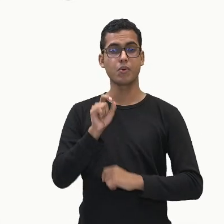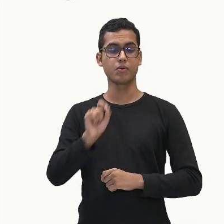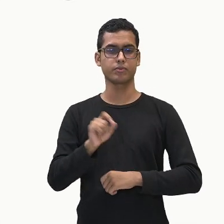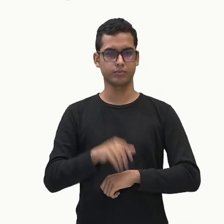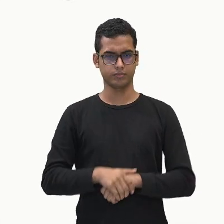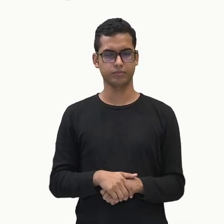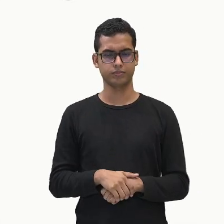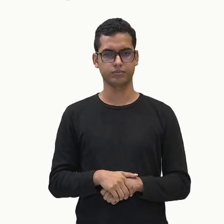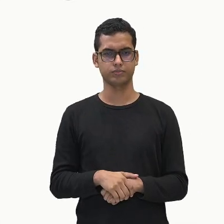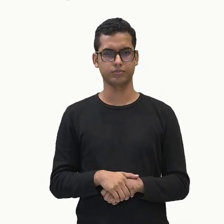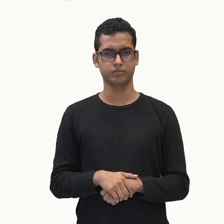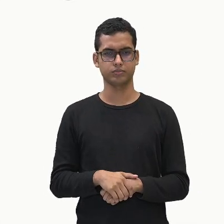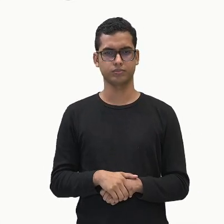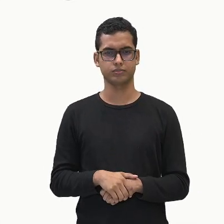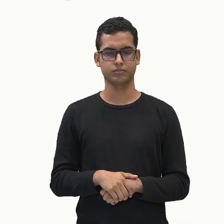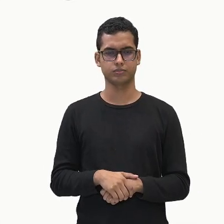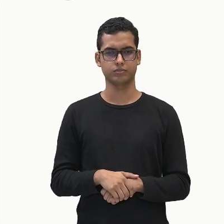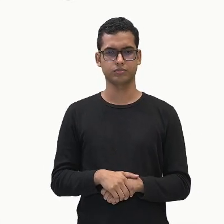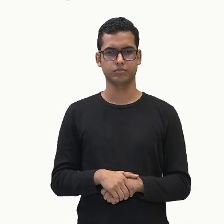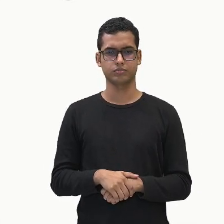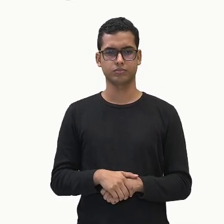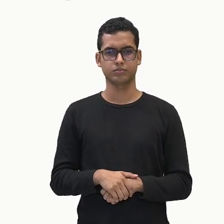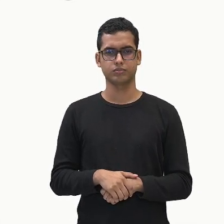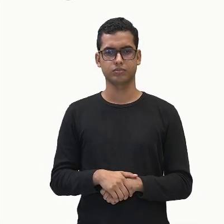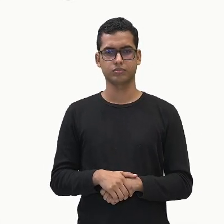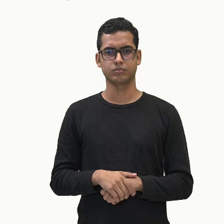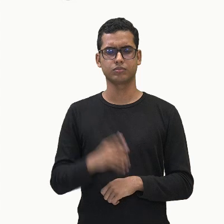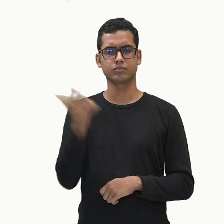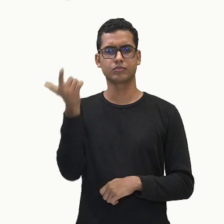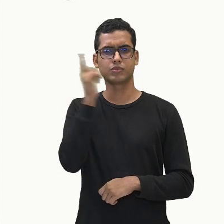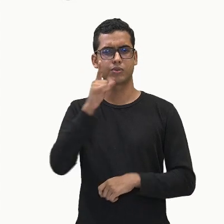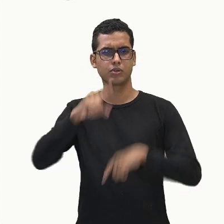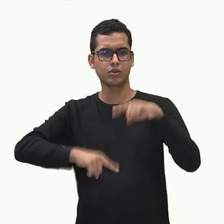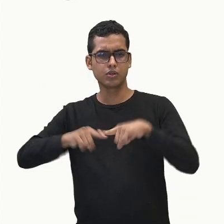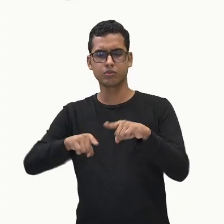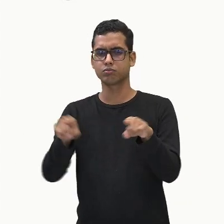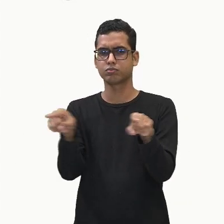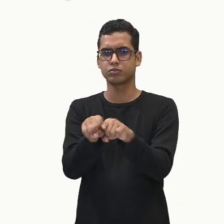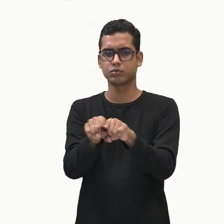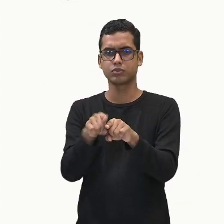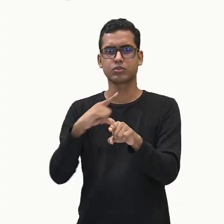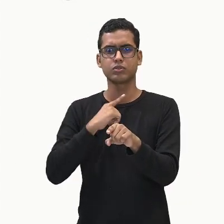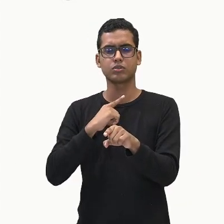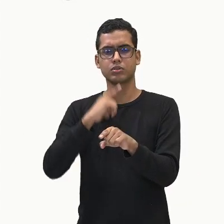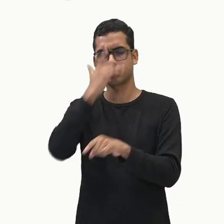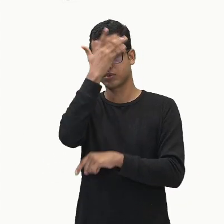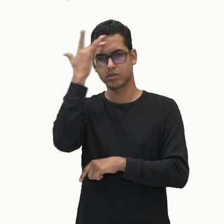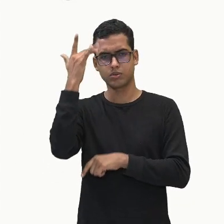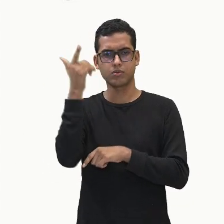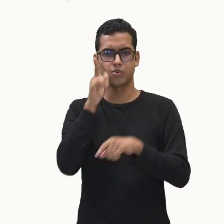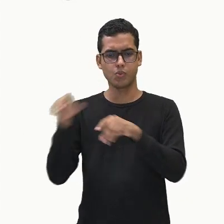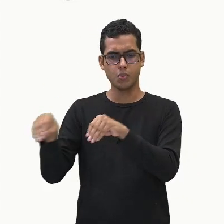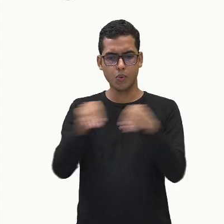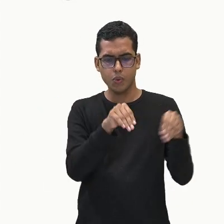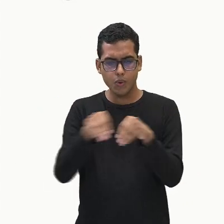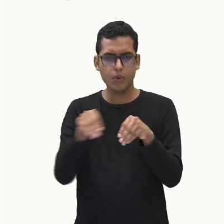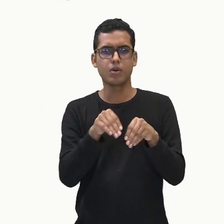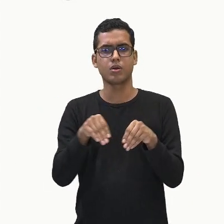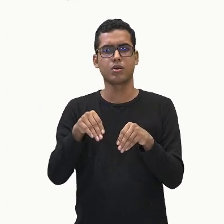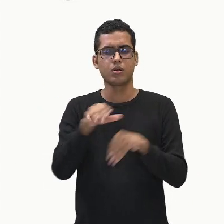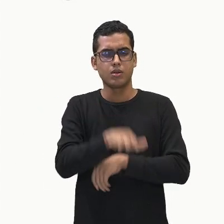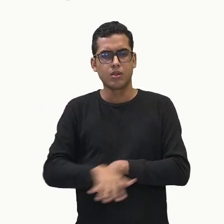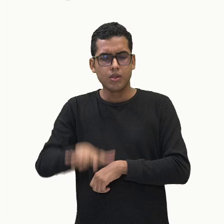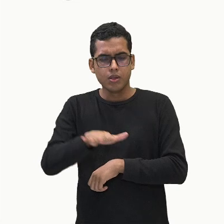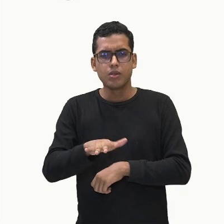operadores de grua para levar os materiais e também levar as pessoas para esse nível da